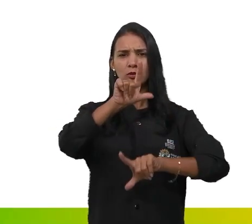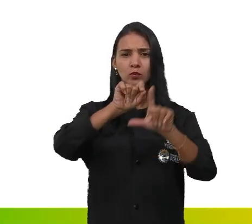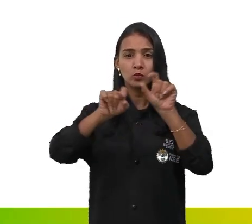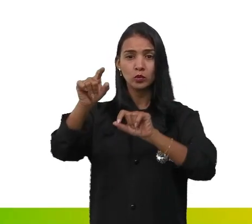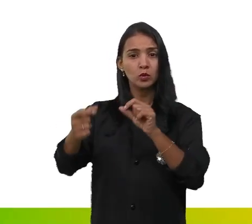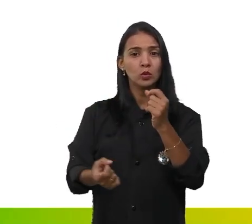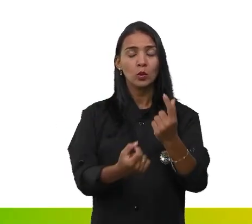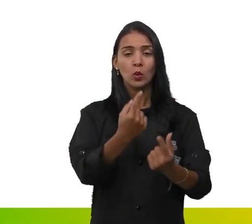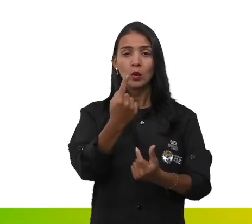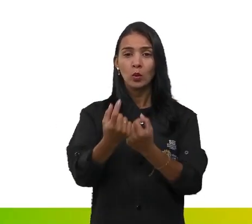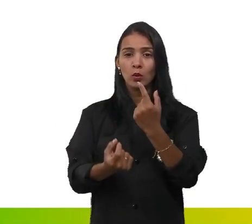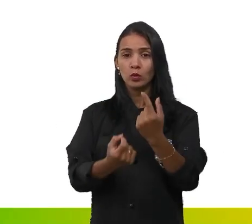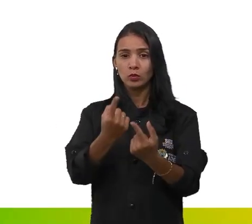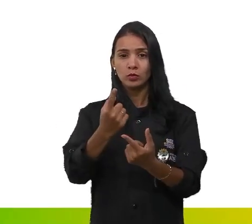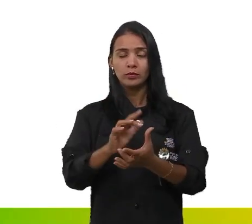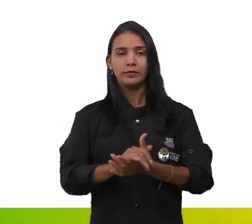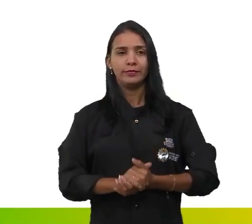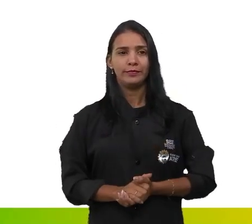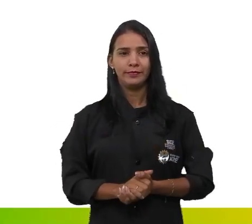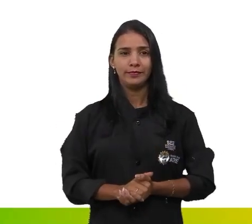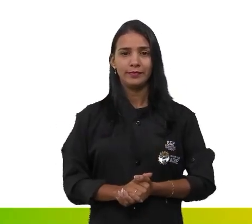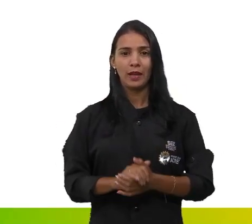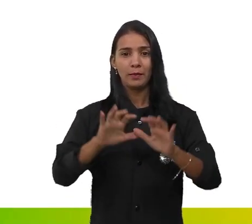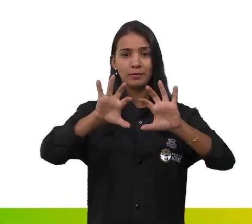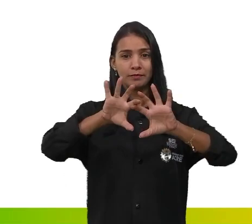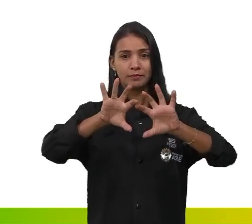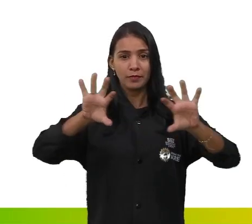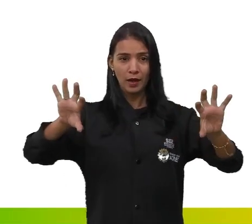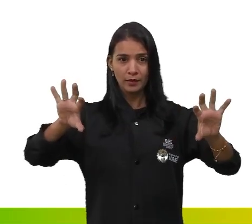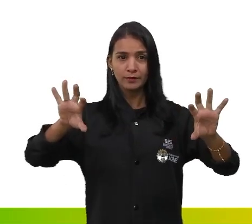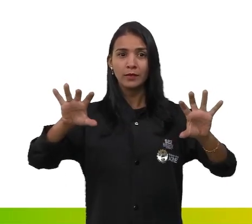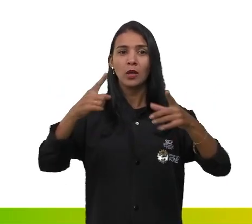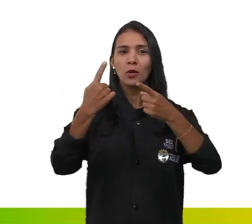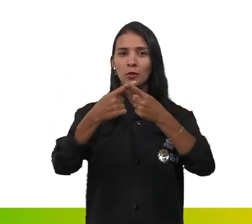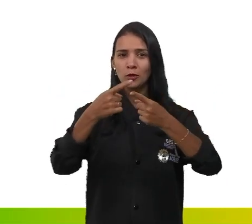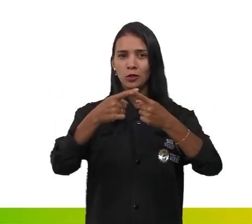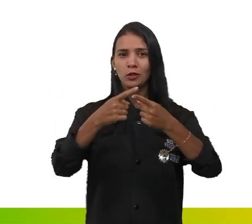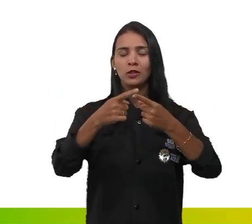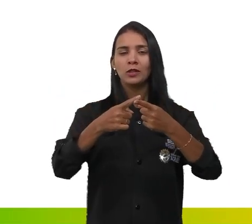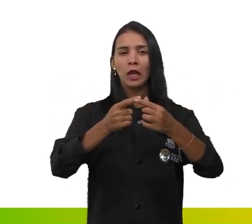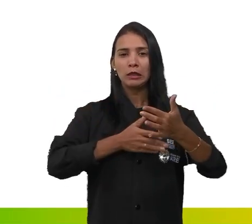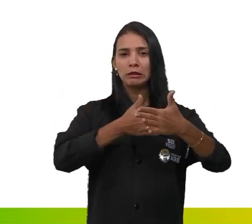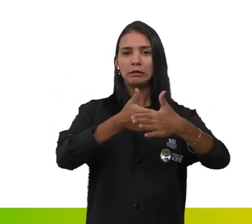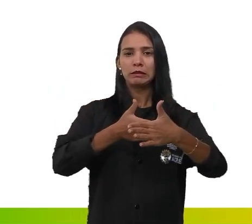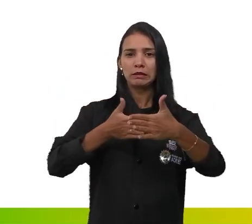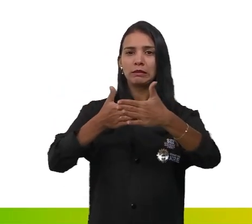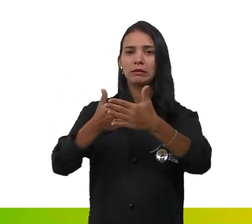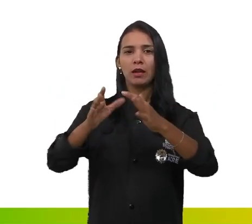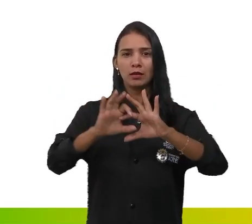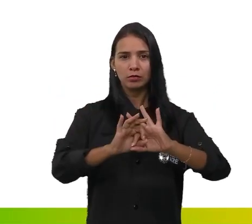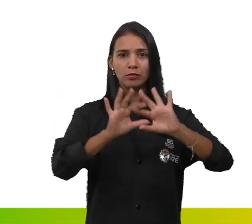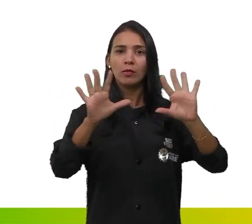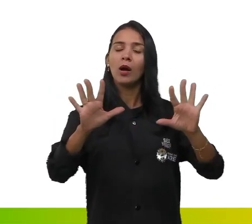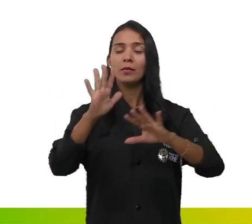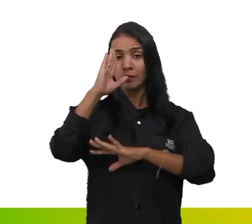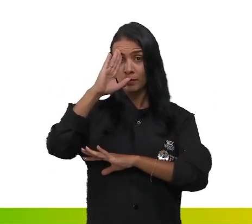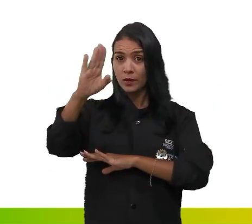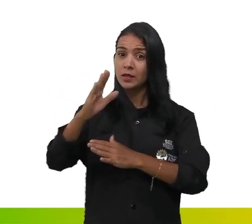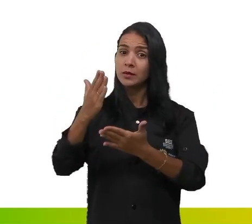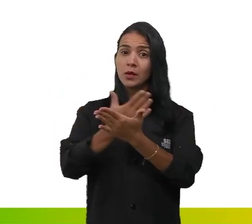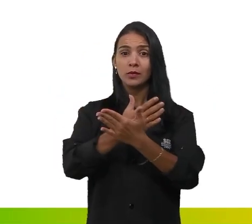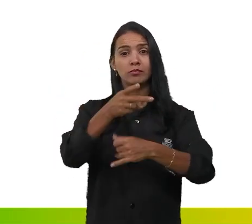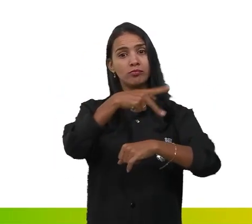A polarização internacional limitou a autonomia de muitos países, inclusive esses países chamados de não